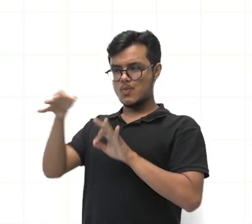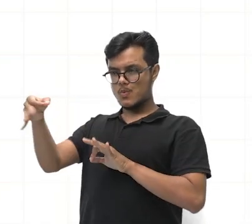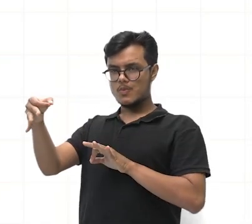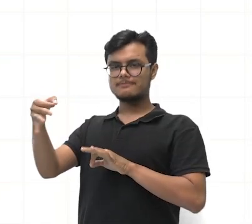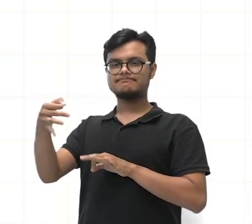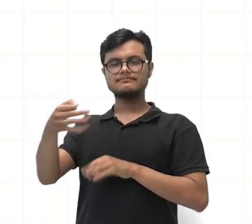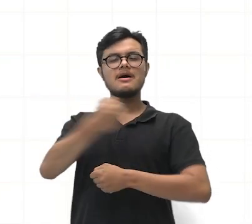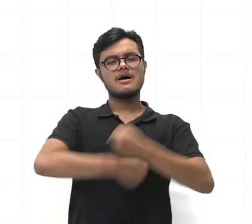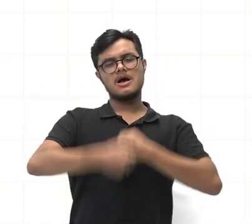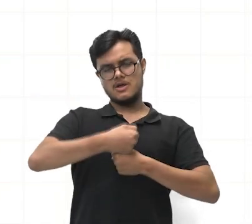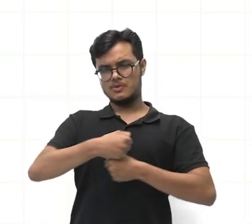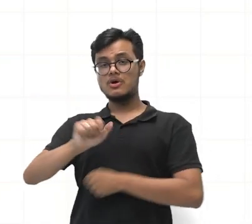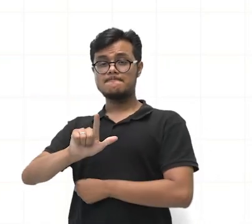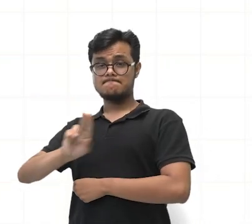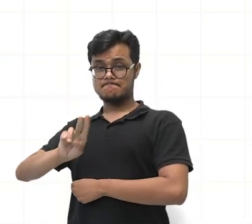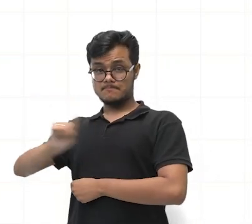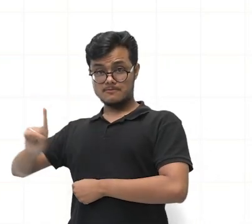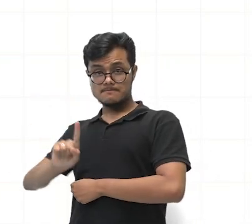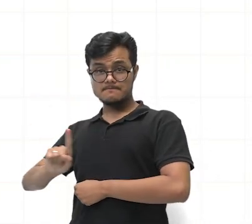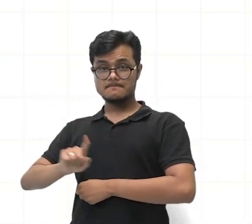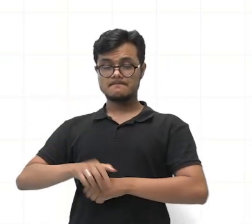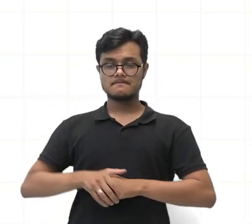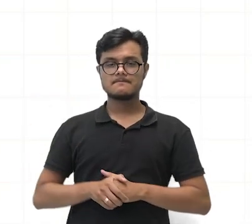Anos, né? Anos-luz.